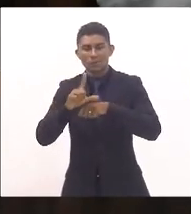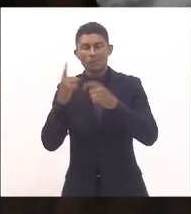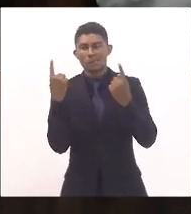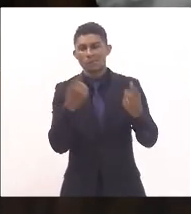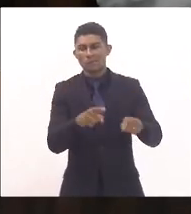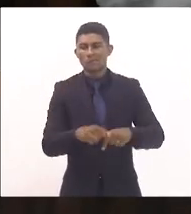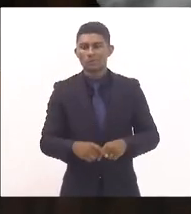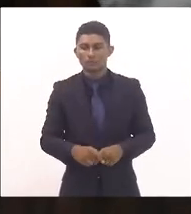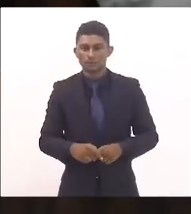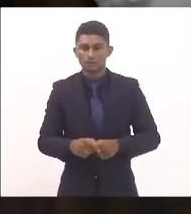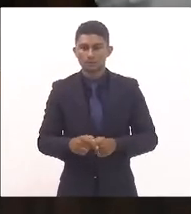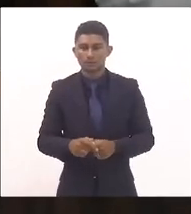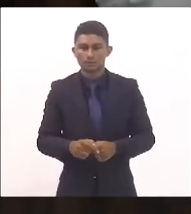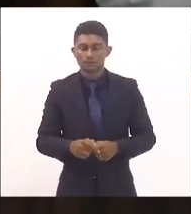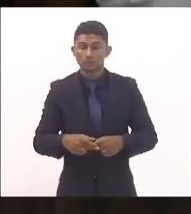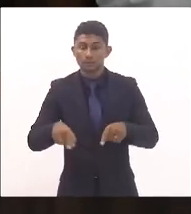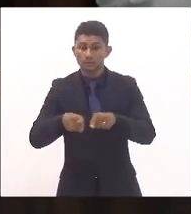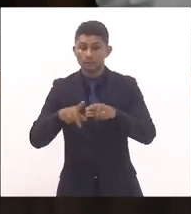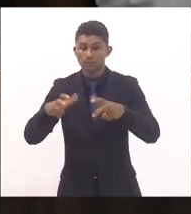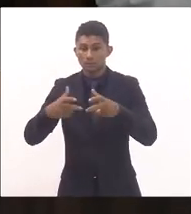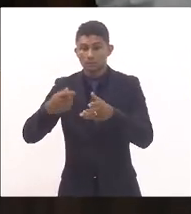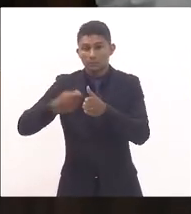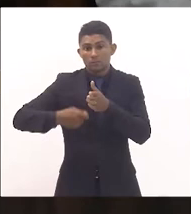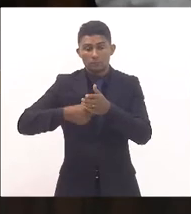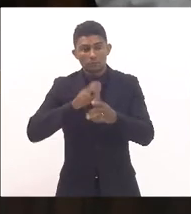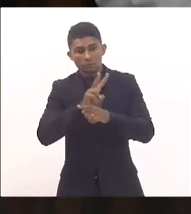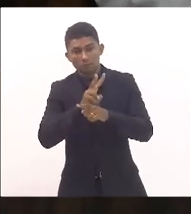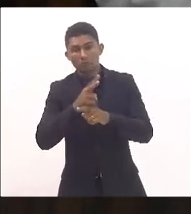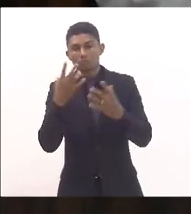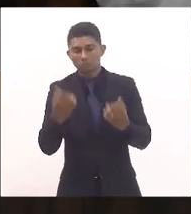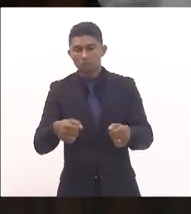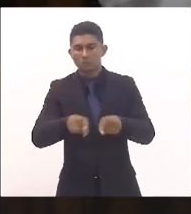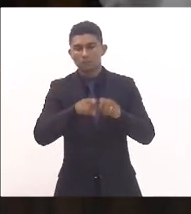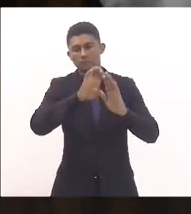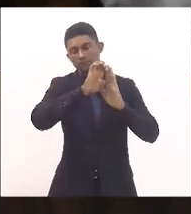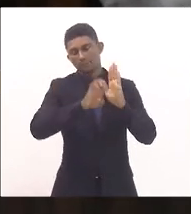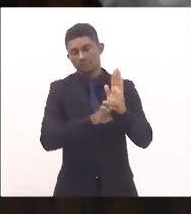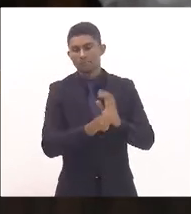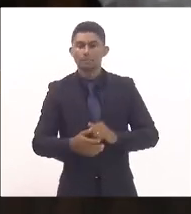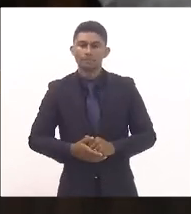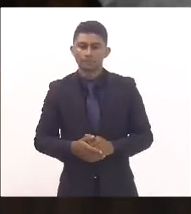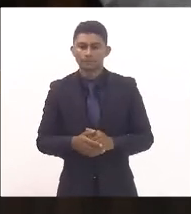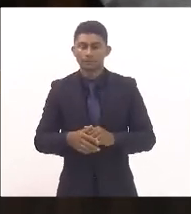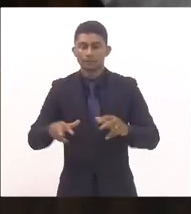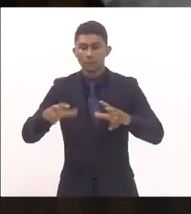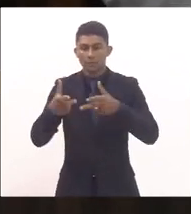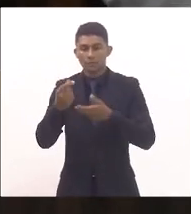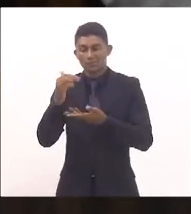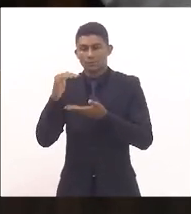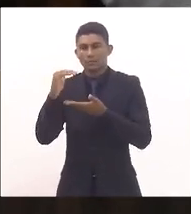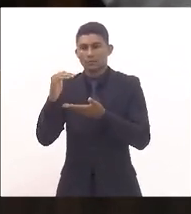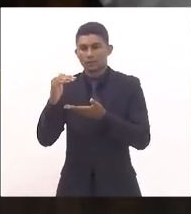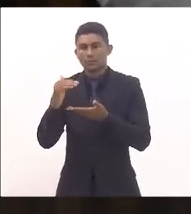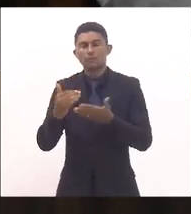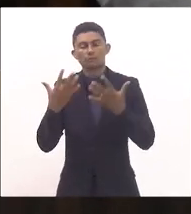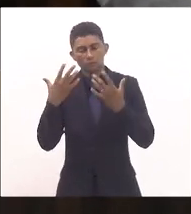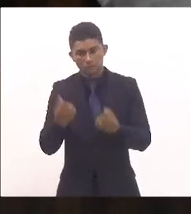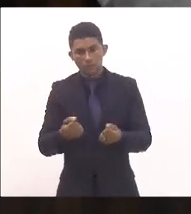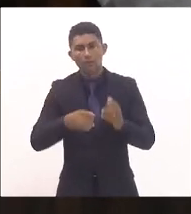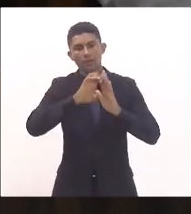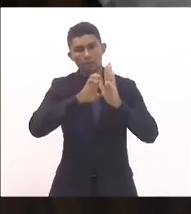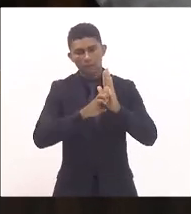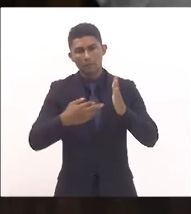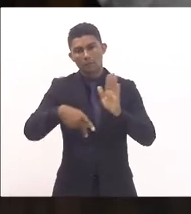Arrecadação Estadual e Fiscalização de Tributos Estaduais, favorável, com emendas de Orçamento, favorável, com as emendas da